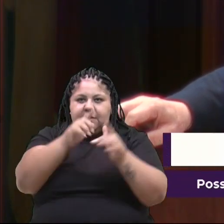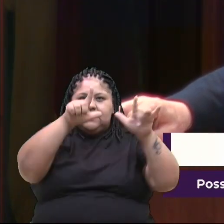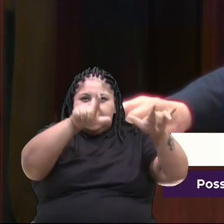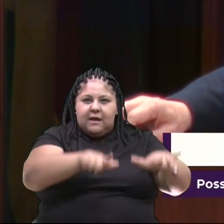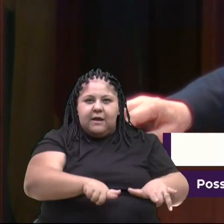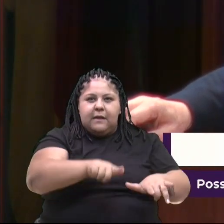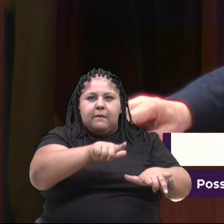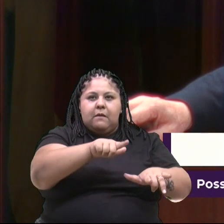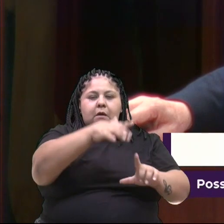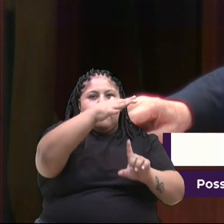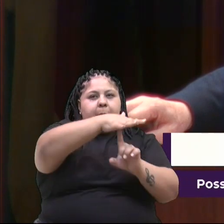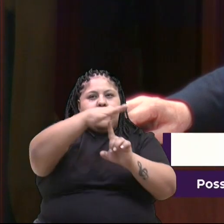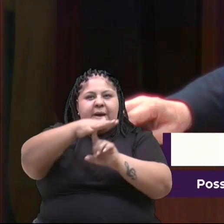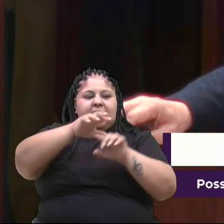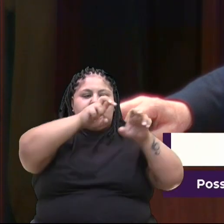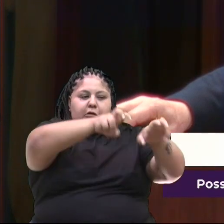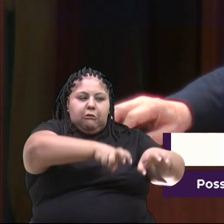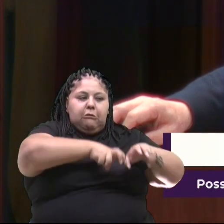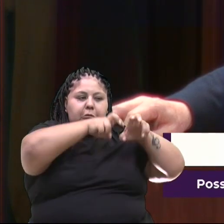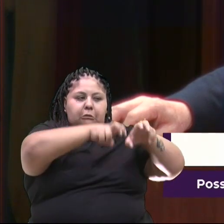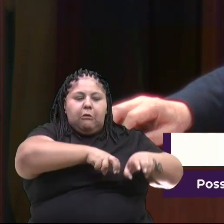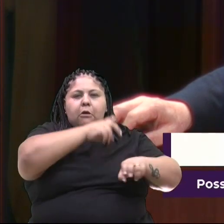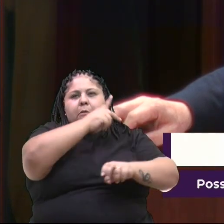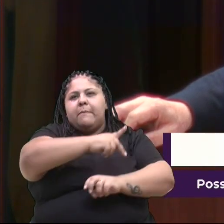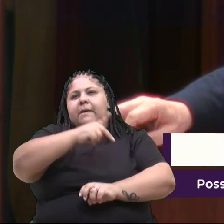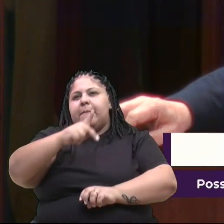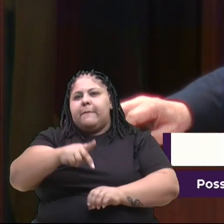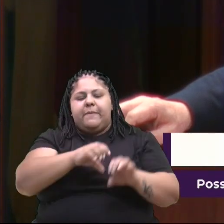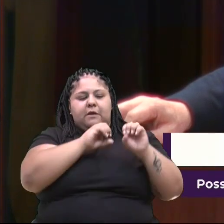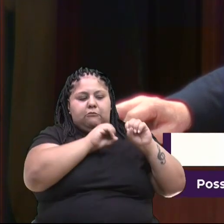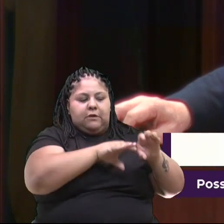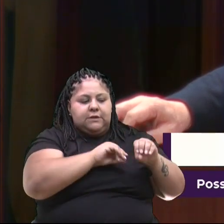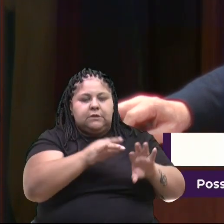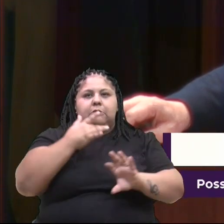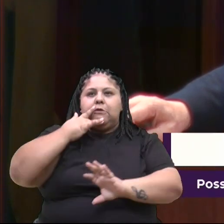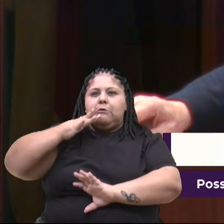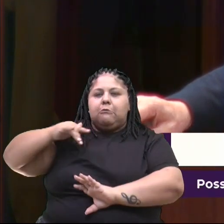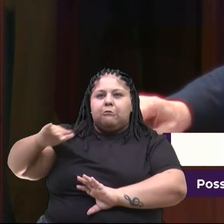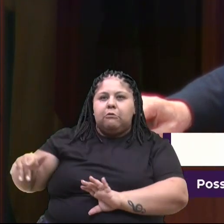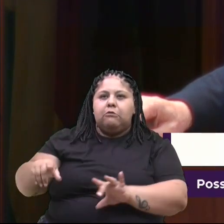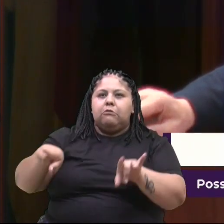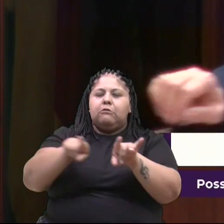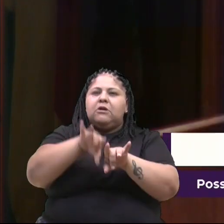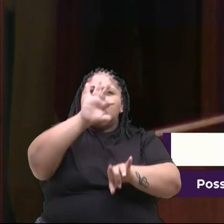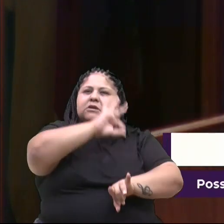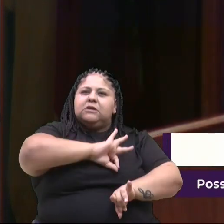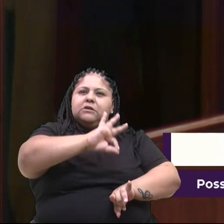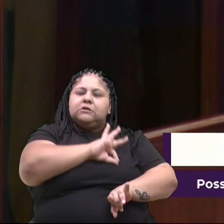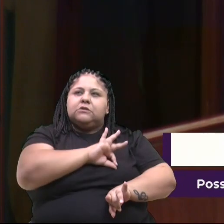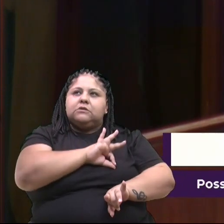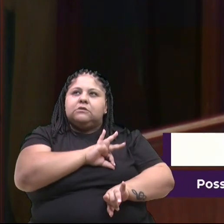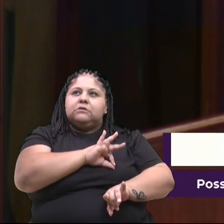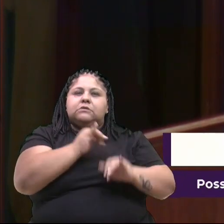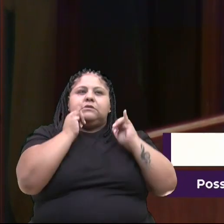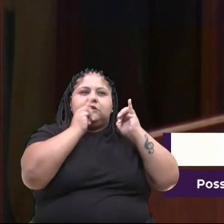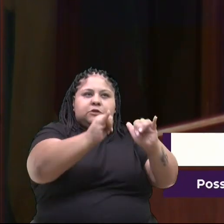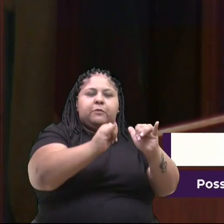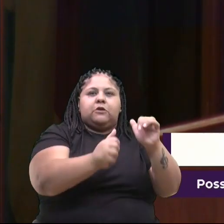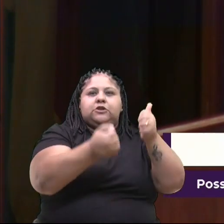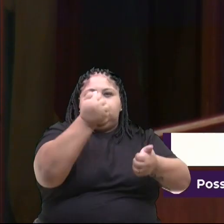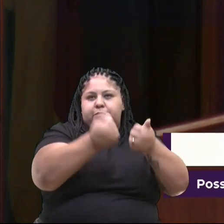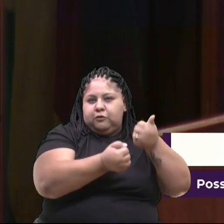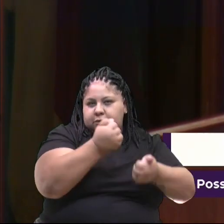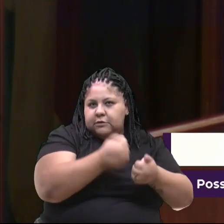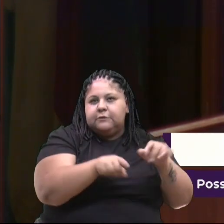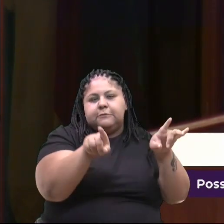da Educação Infantil, subsídio ao transporte público, a redução de vários impostos, são mais de